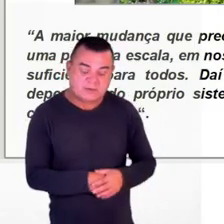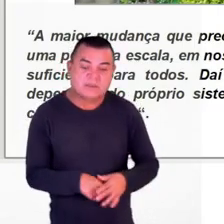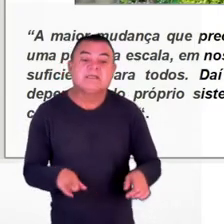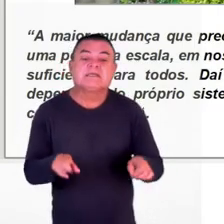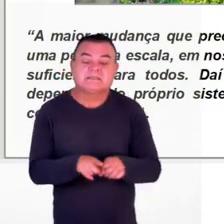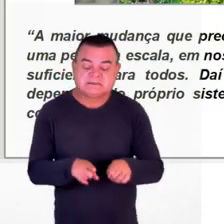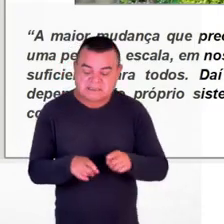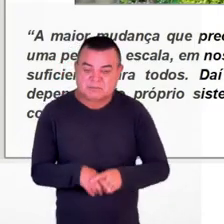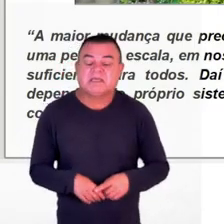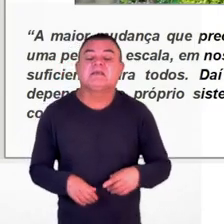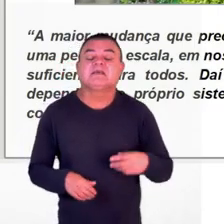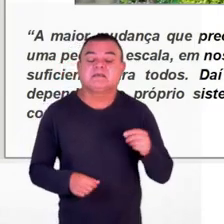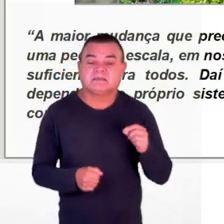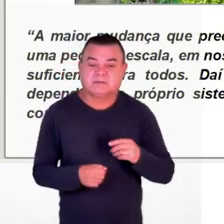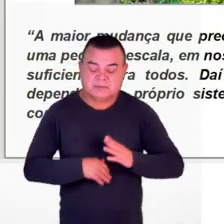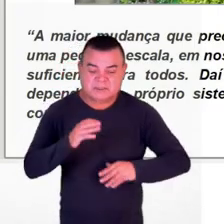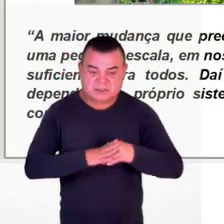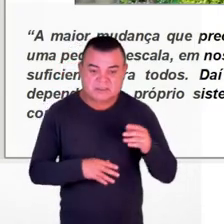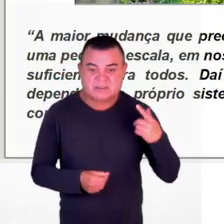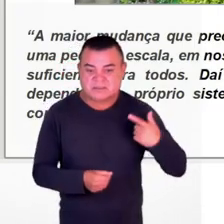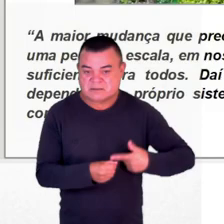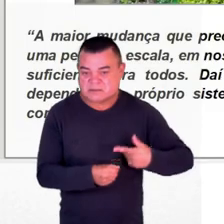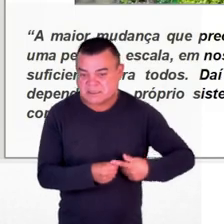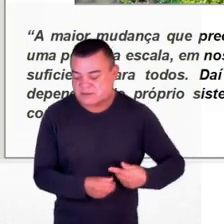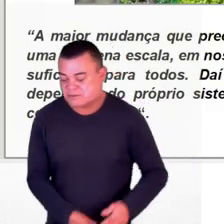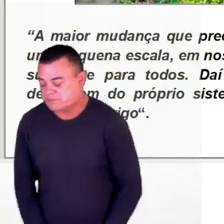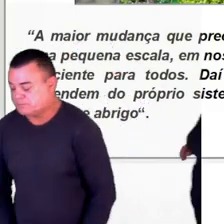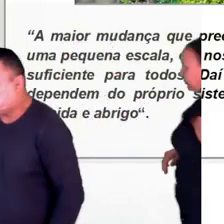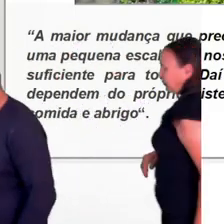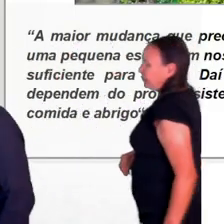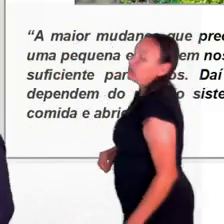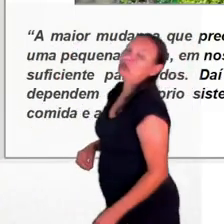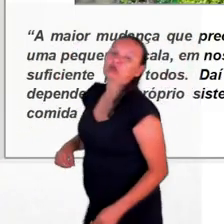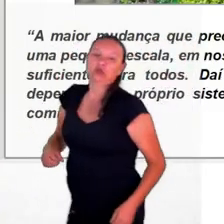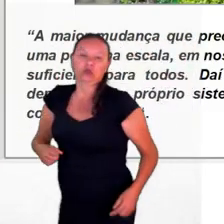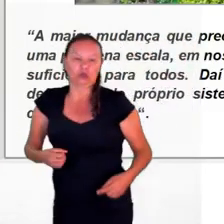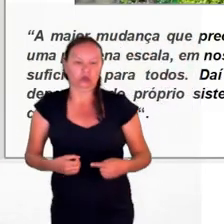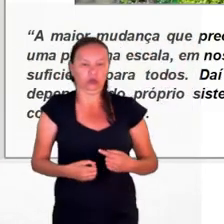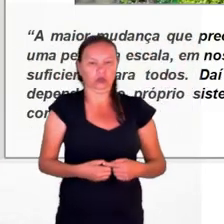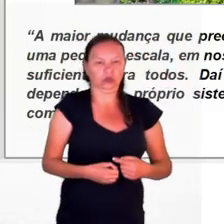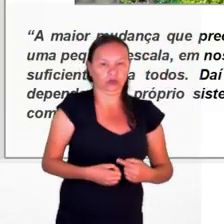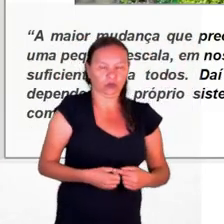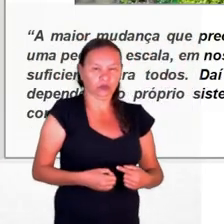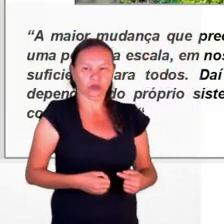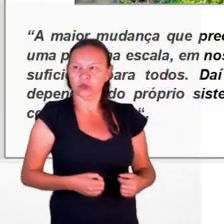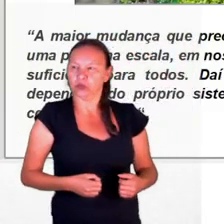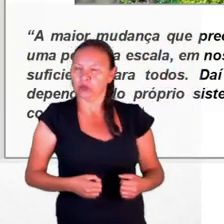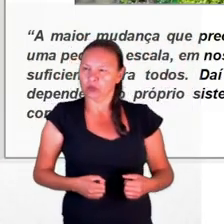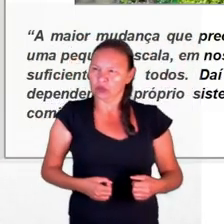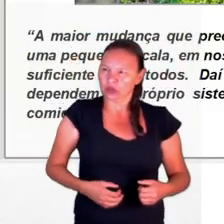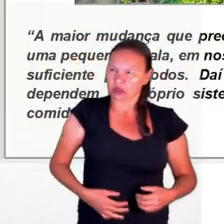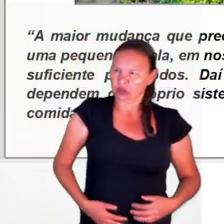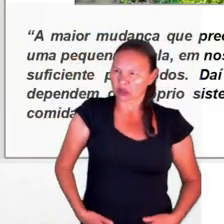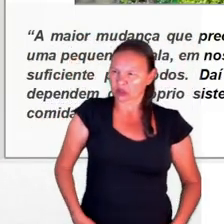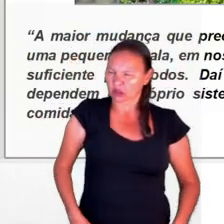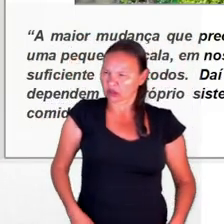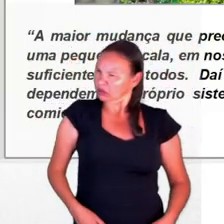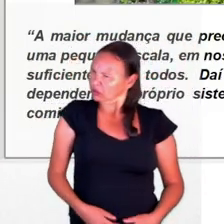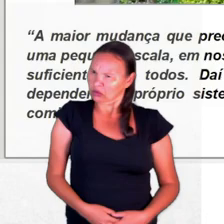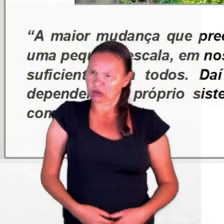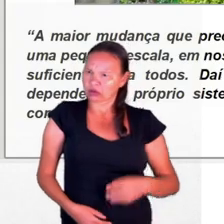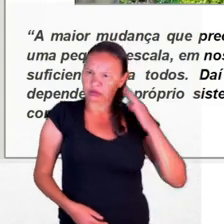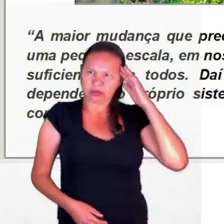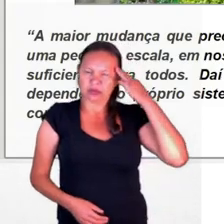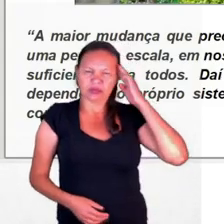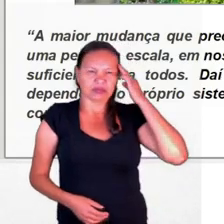cidade você tem a possibilidade de olitas urbanas né comunitárias né sistemas florestais urbanos e